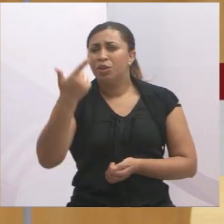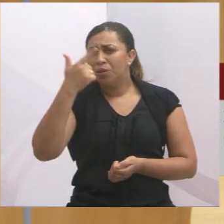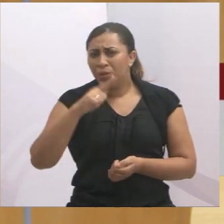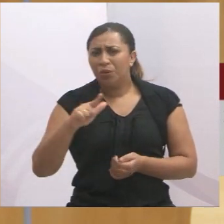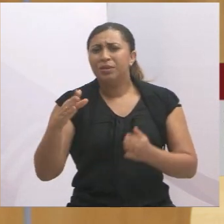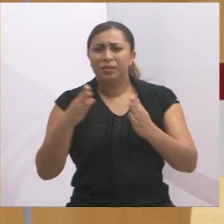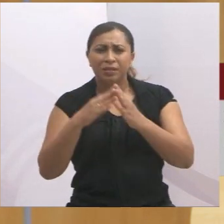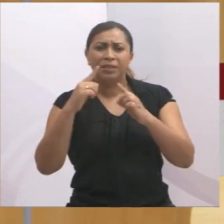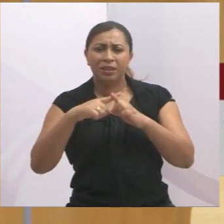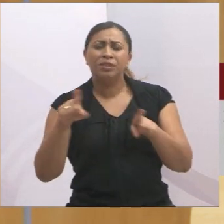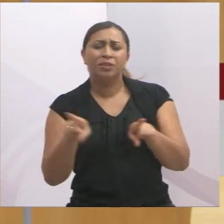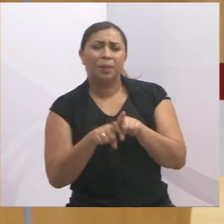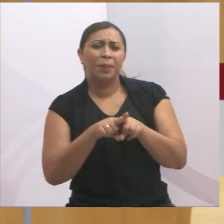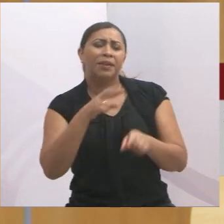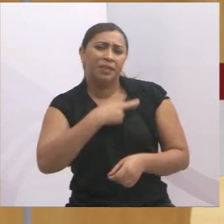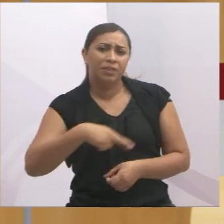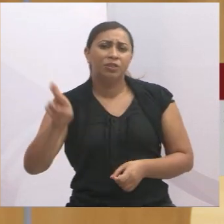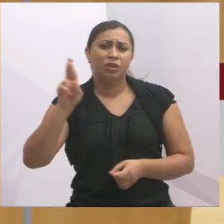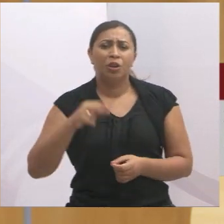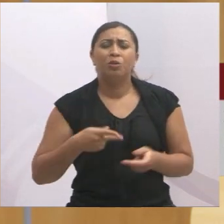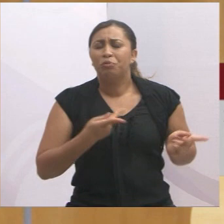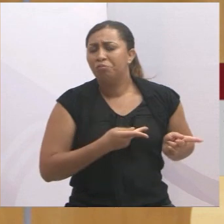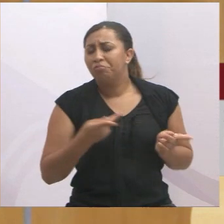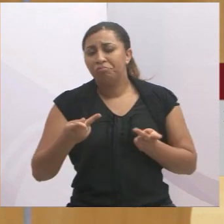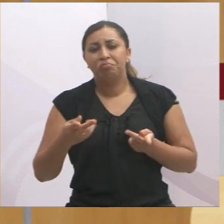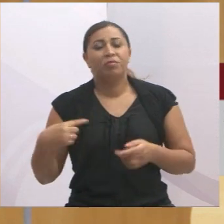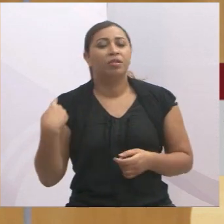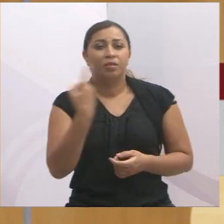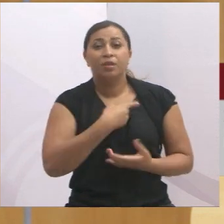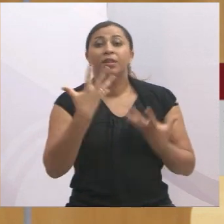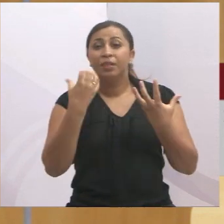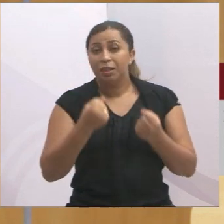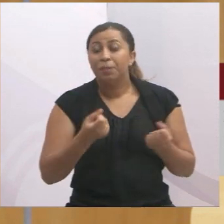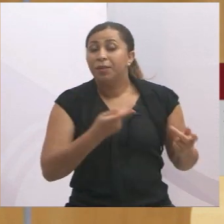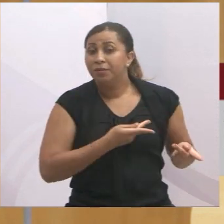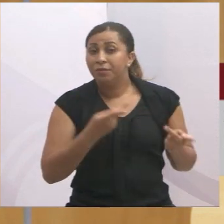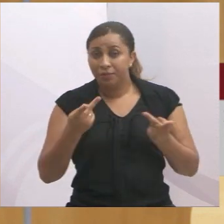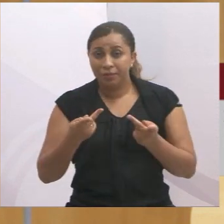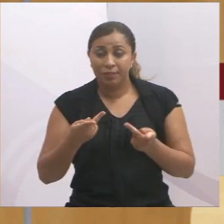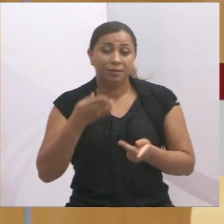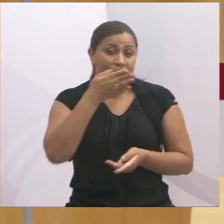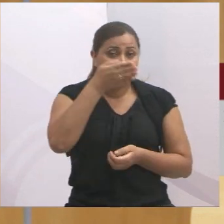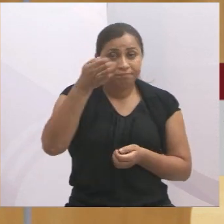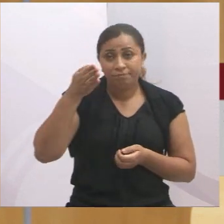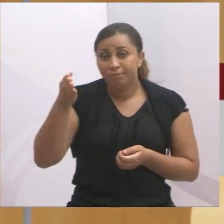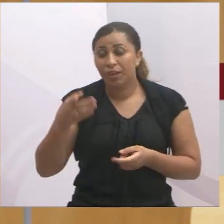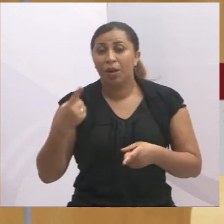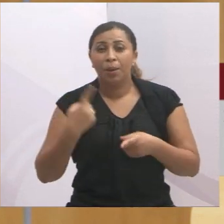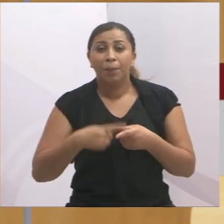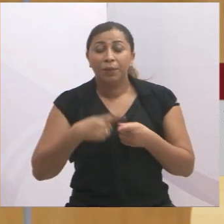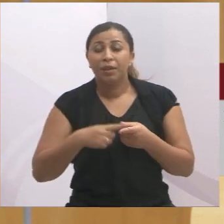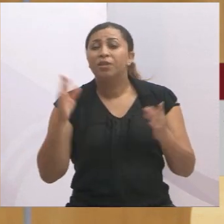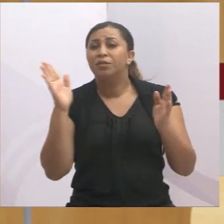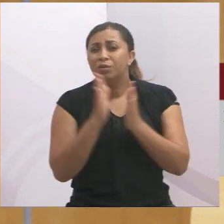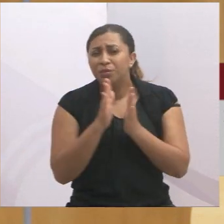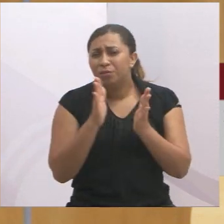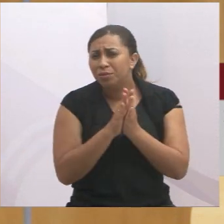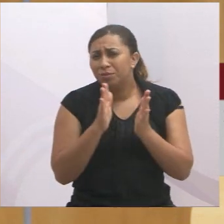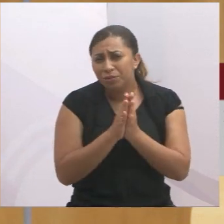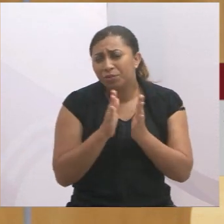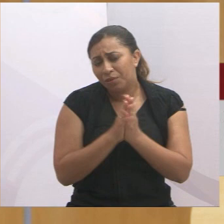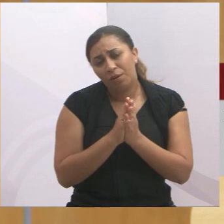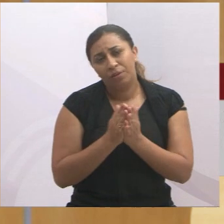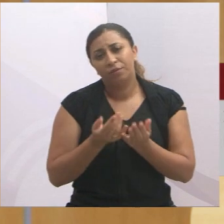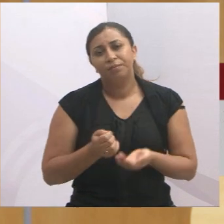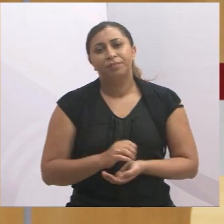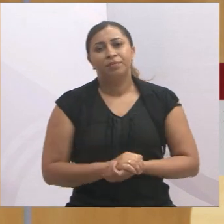extensões religiosas também, quantos convites nós recebemos para visitar as extensões religiosas, porque eles rezam, eles oram